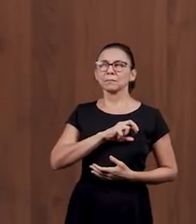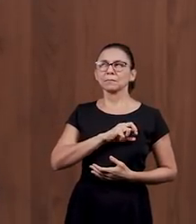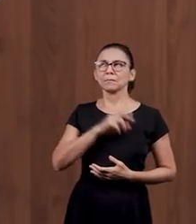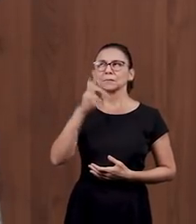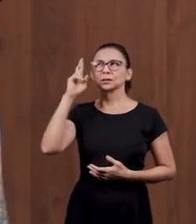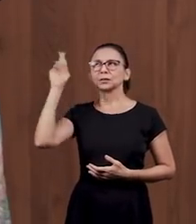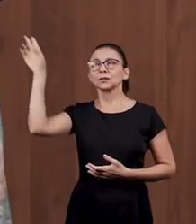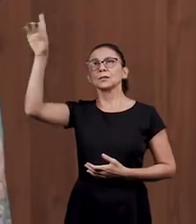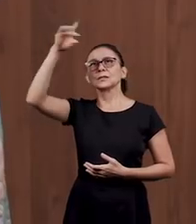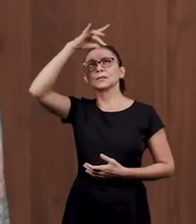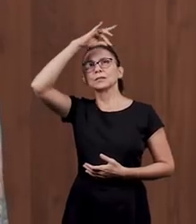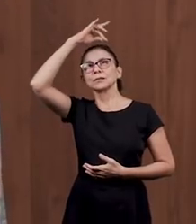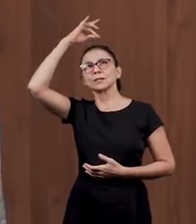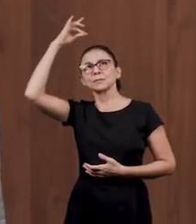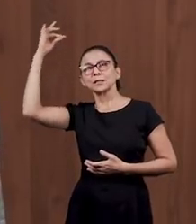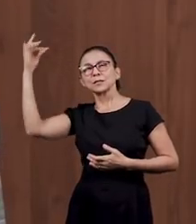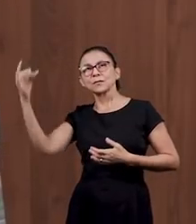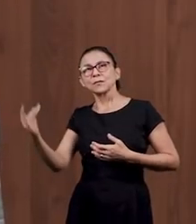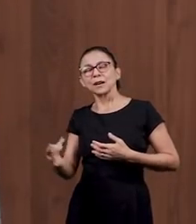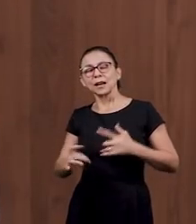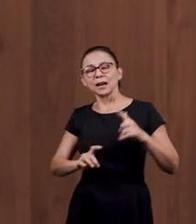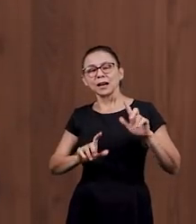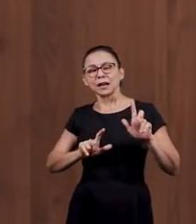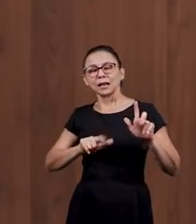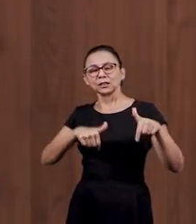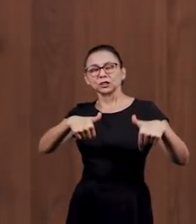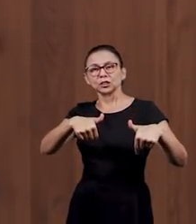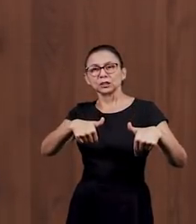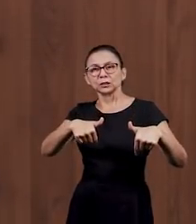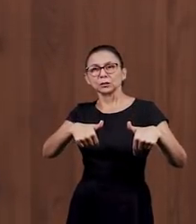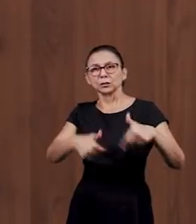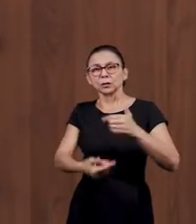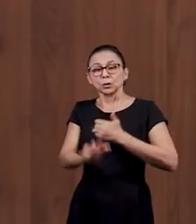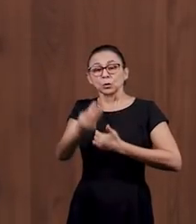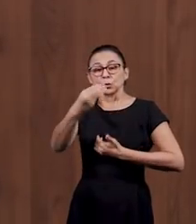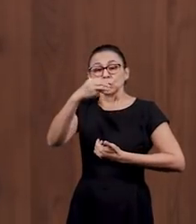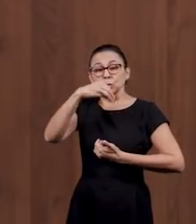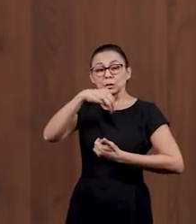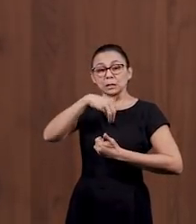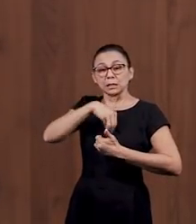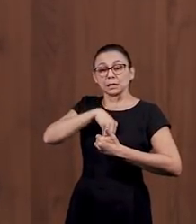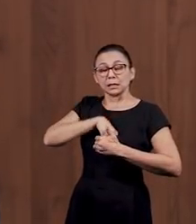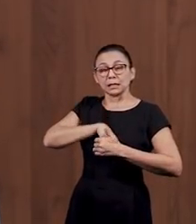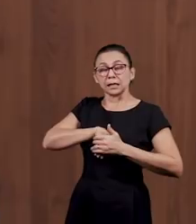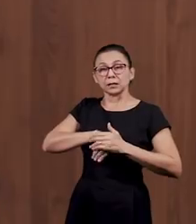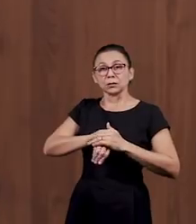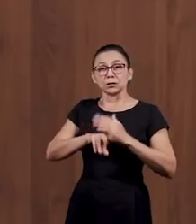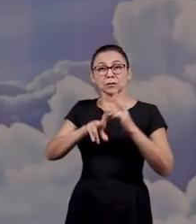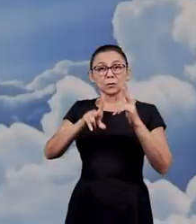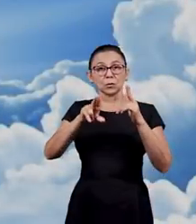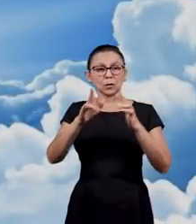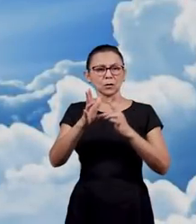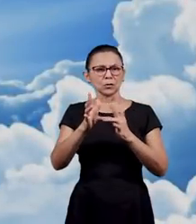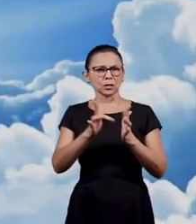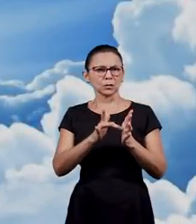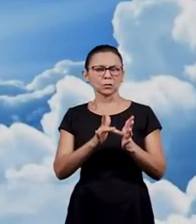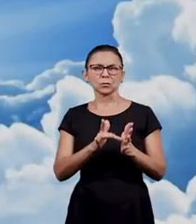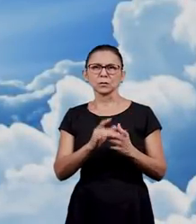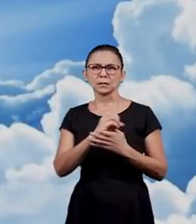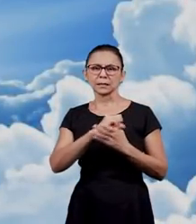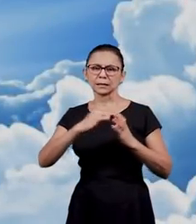vai imprimindo em nós o caráter de Cristo e nós vamos nos identificando com o Senhor Jesus.